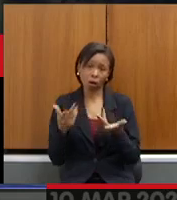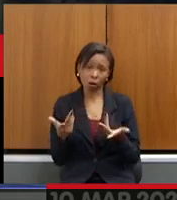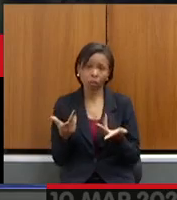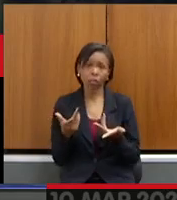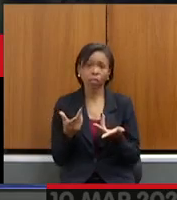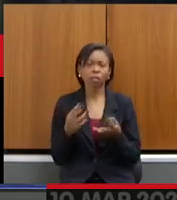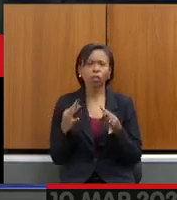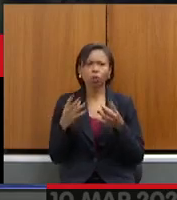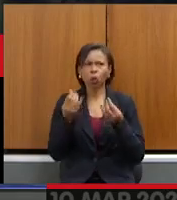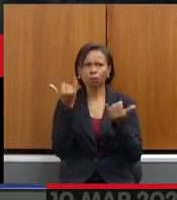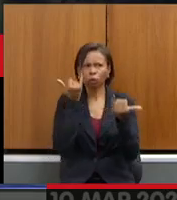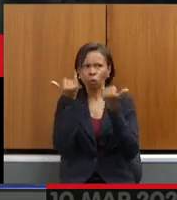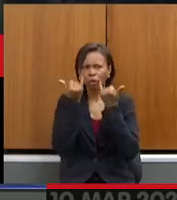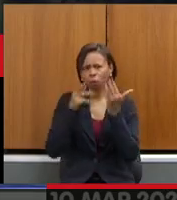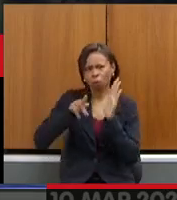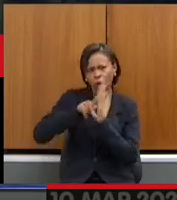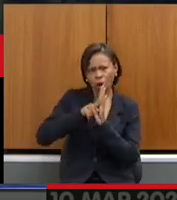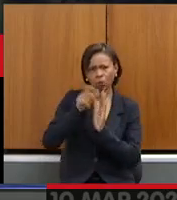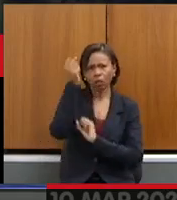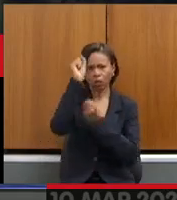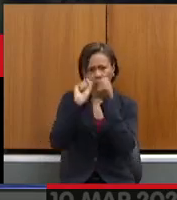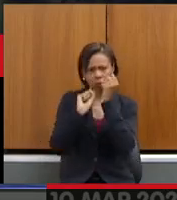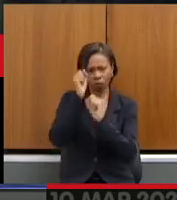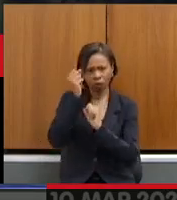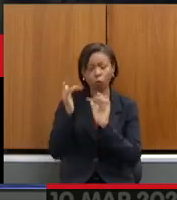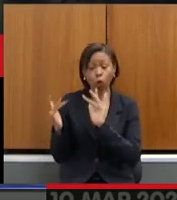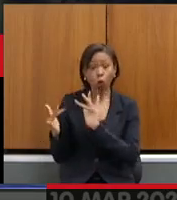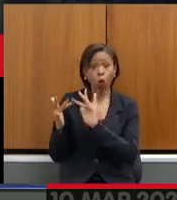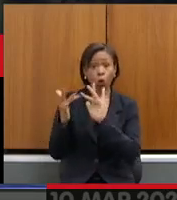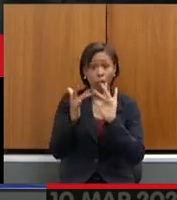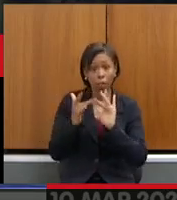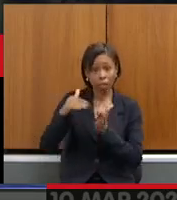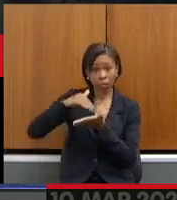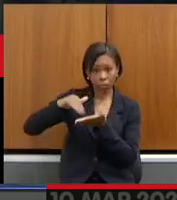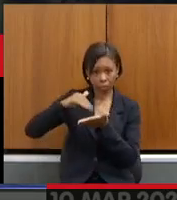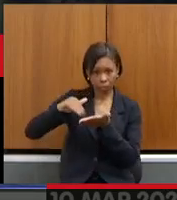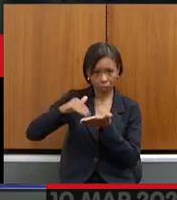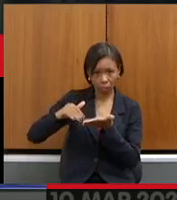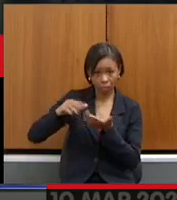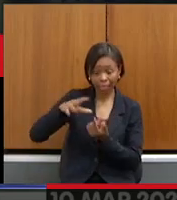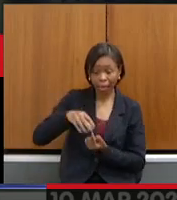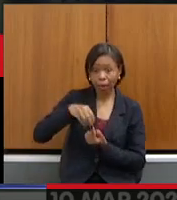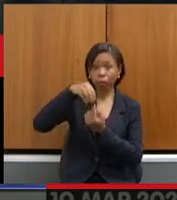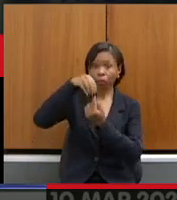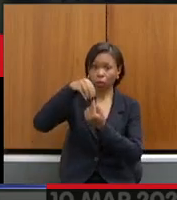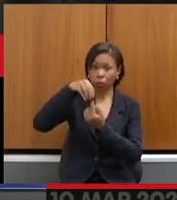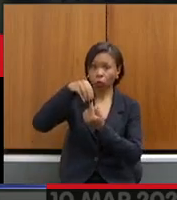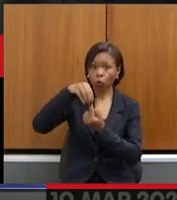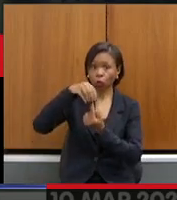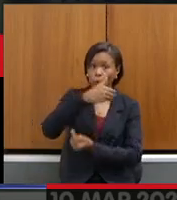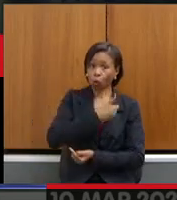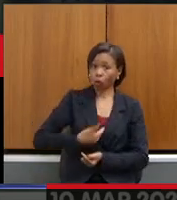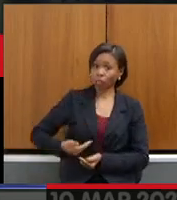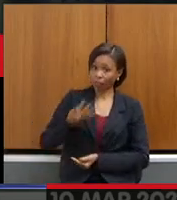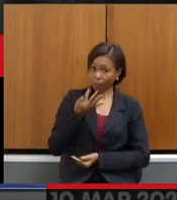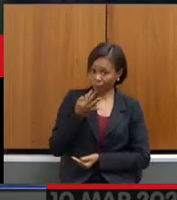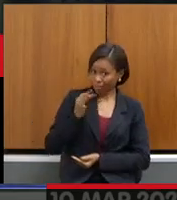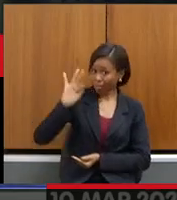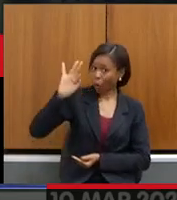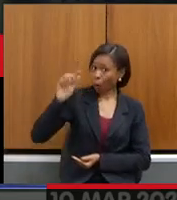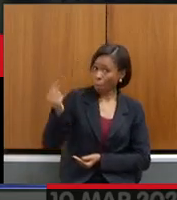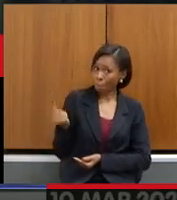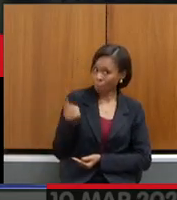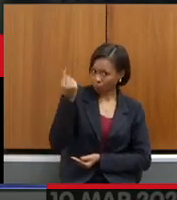fábricas que já contactaram a secretaria que nós tivemos relação é que a preferência será para o governo federal inicialmente só